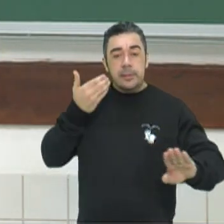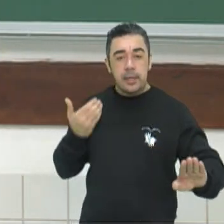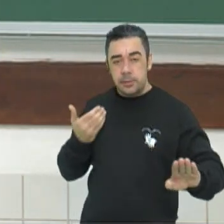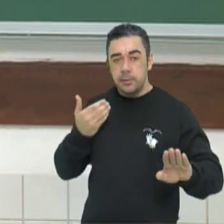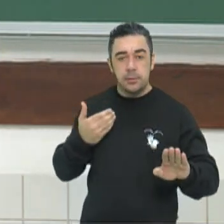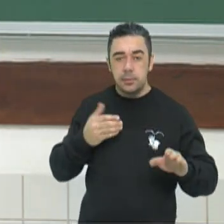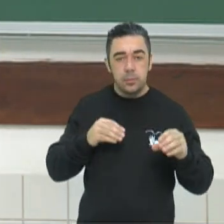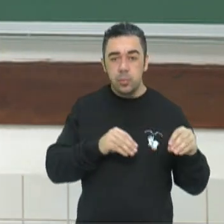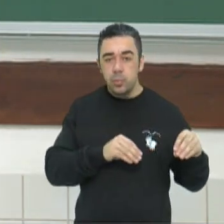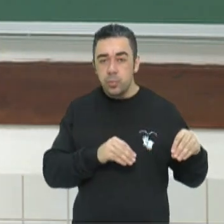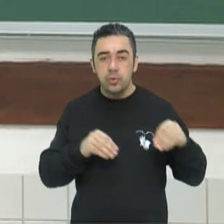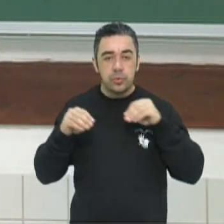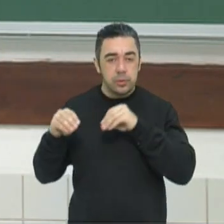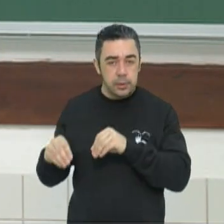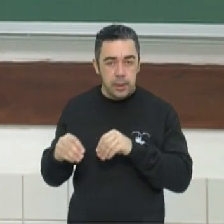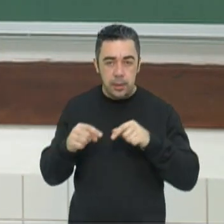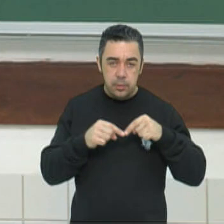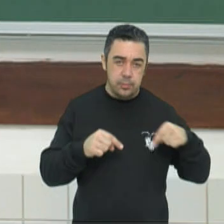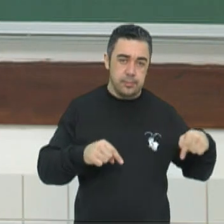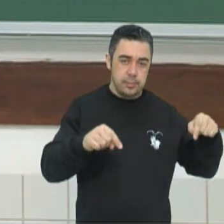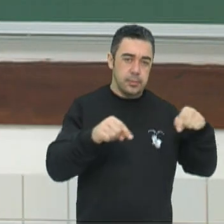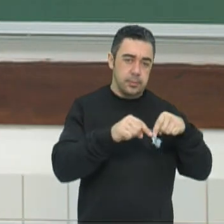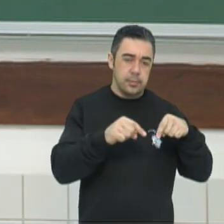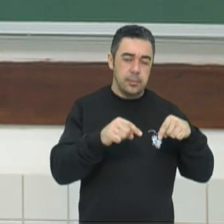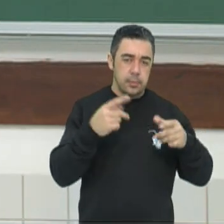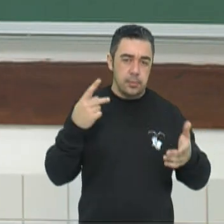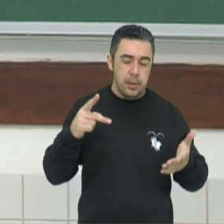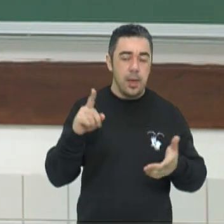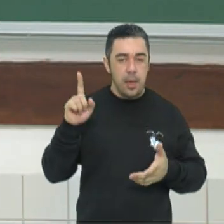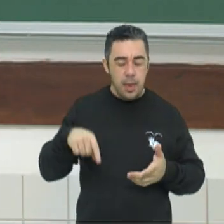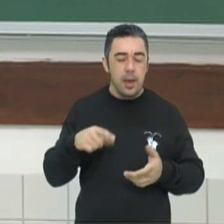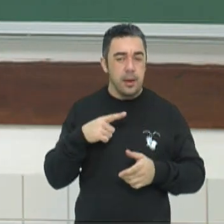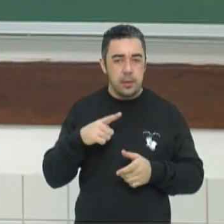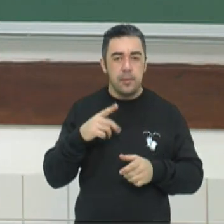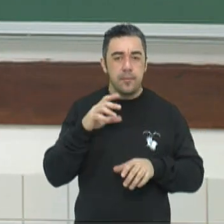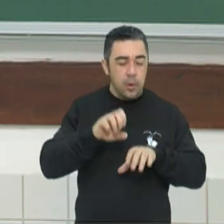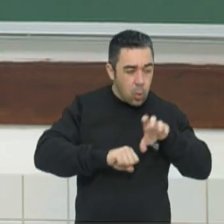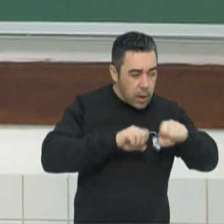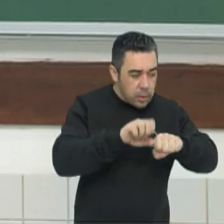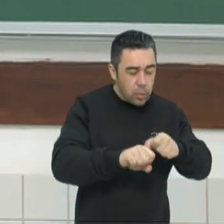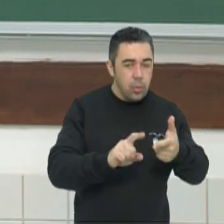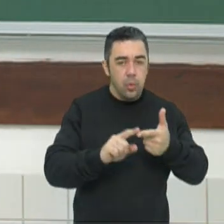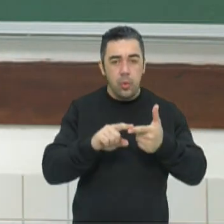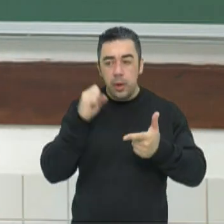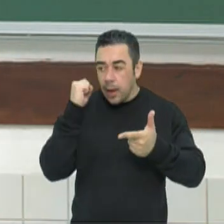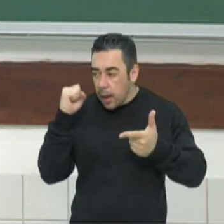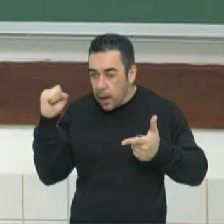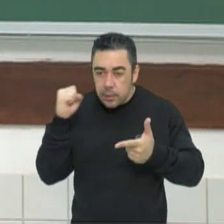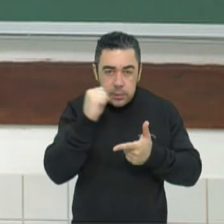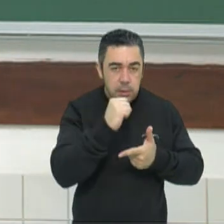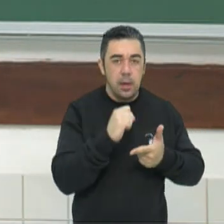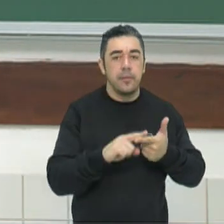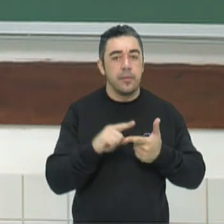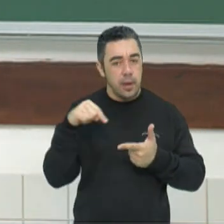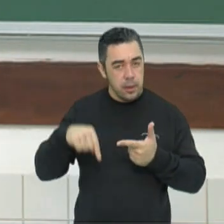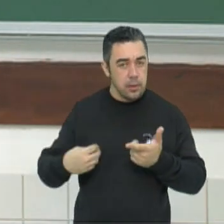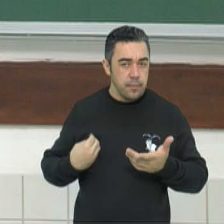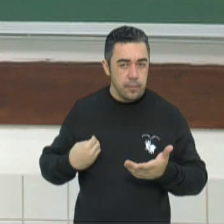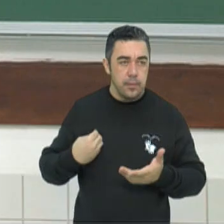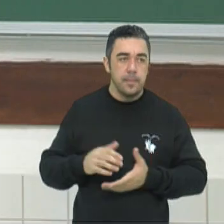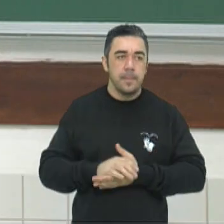terras originárias, tá? Mas eram povos caçadores, coletores, que aqui